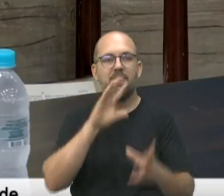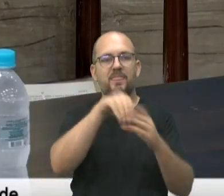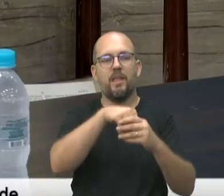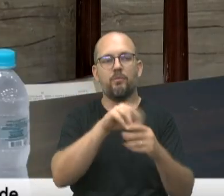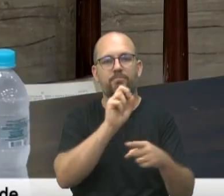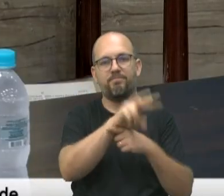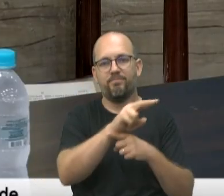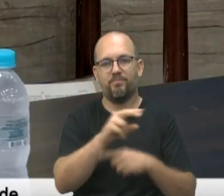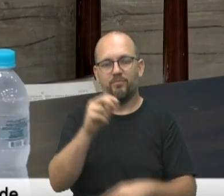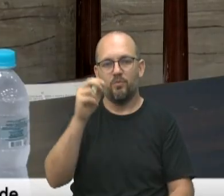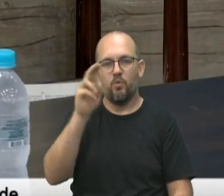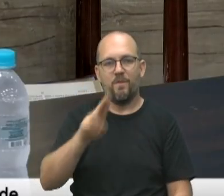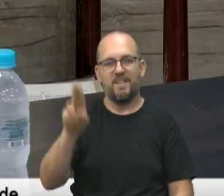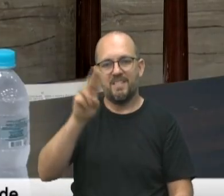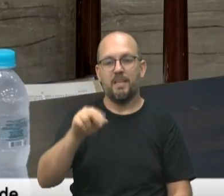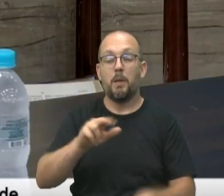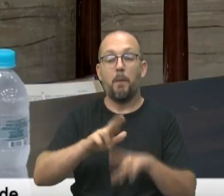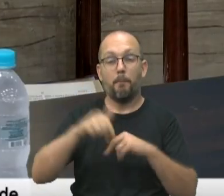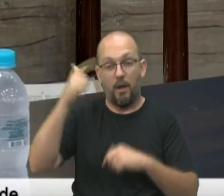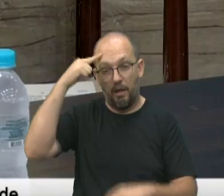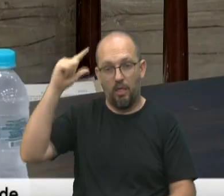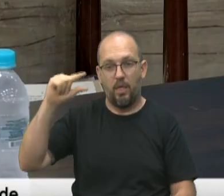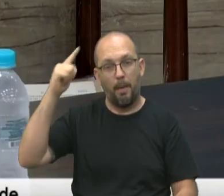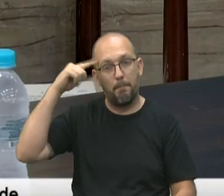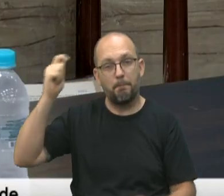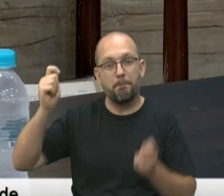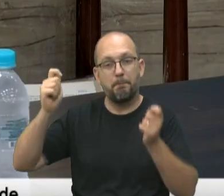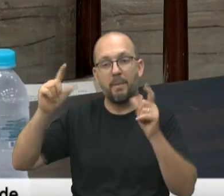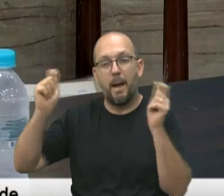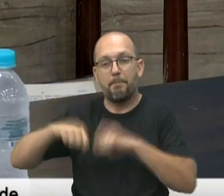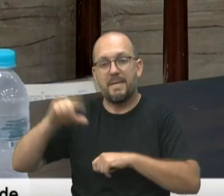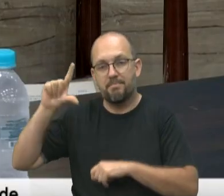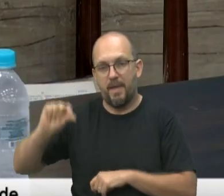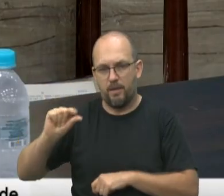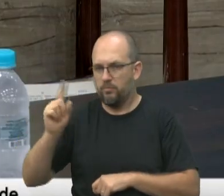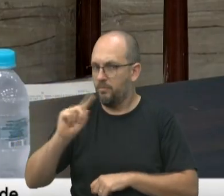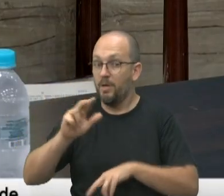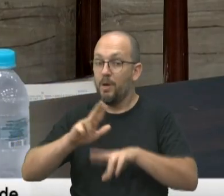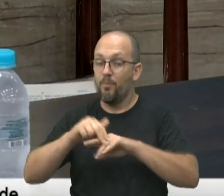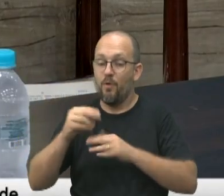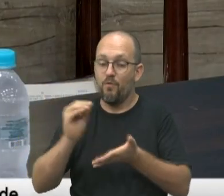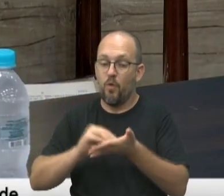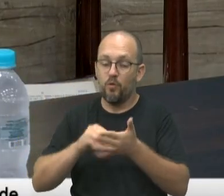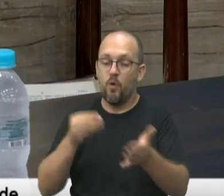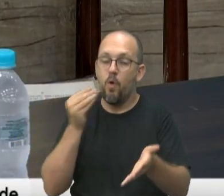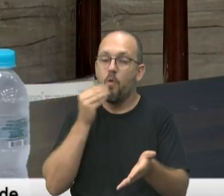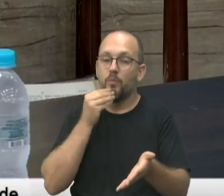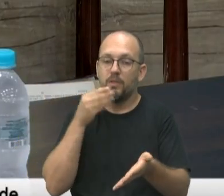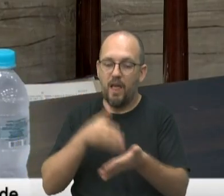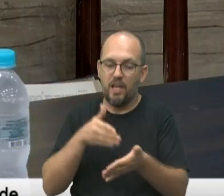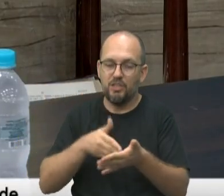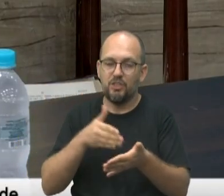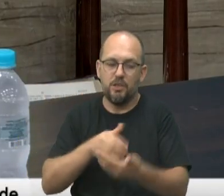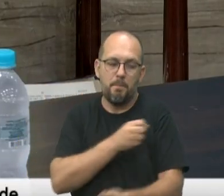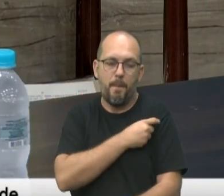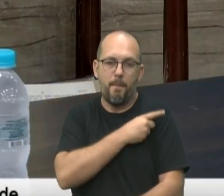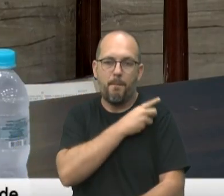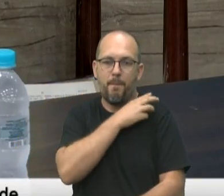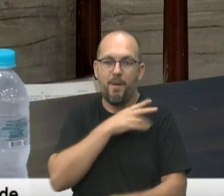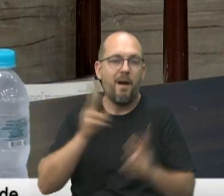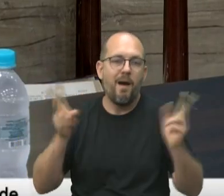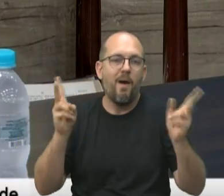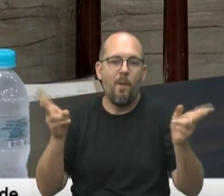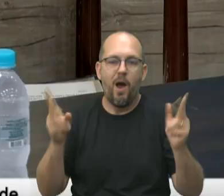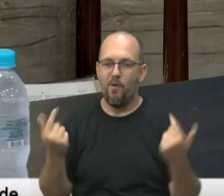pessoas sejam intelectualmente menos capazes, mas porque elas sofrem com uma falta de oportunidade. Não é a mesma coisa